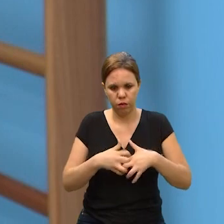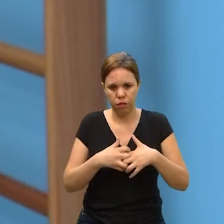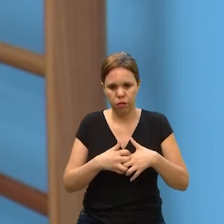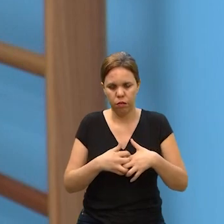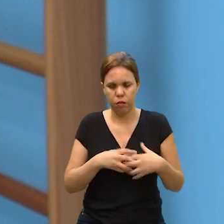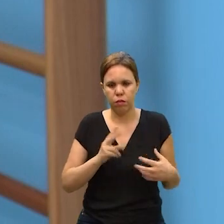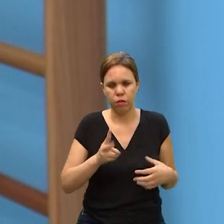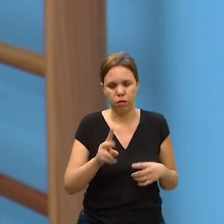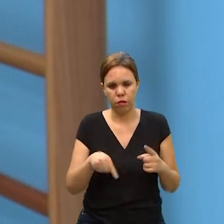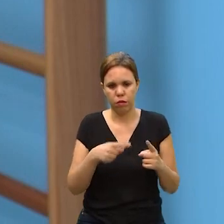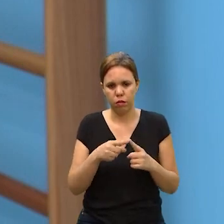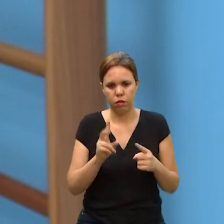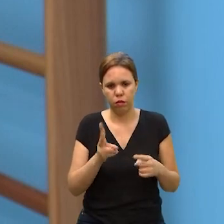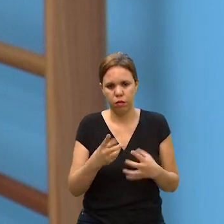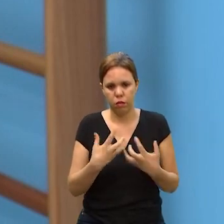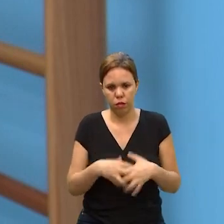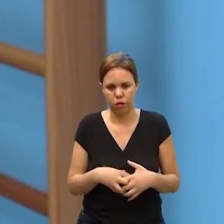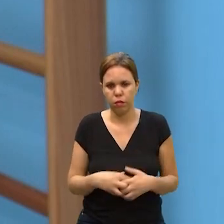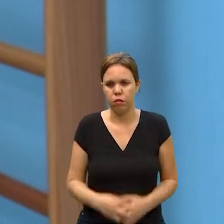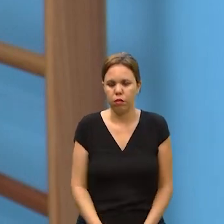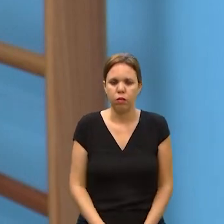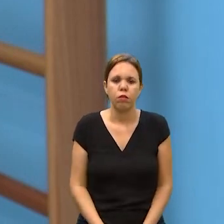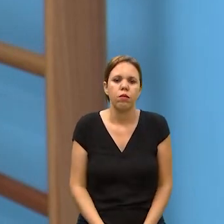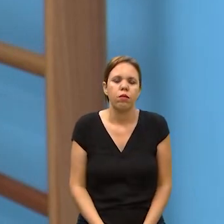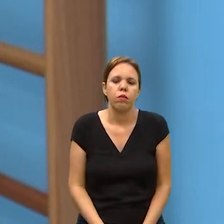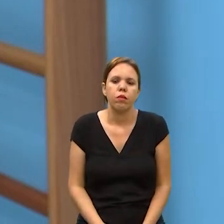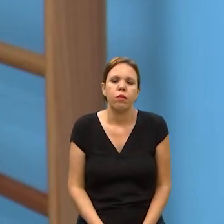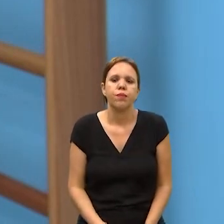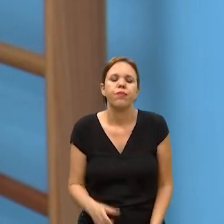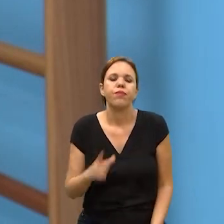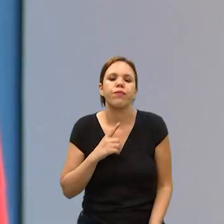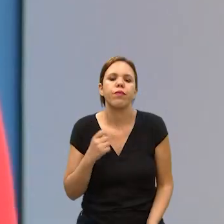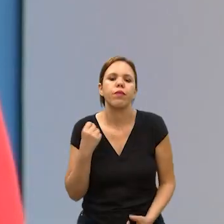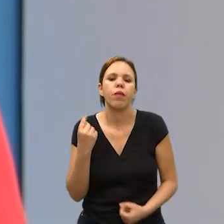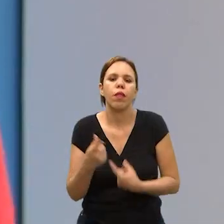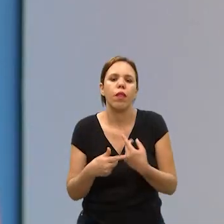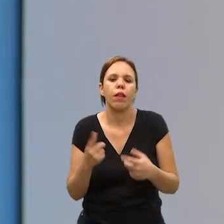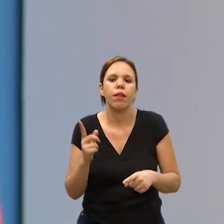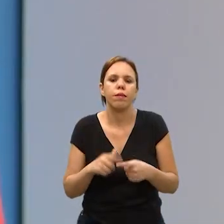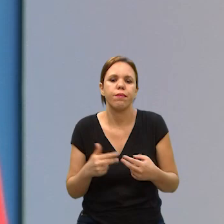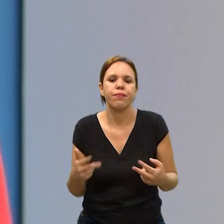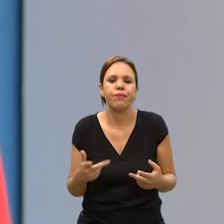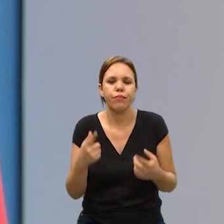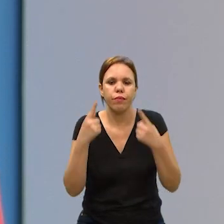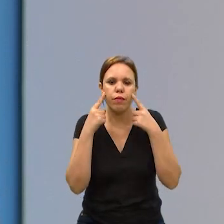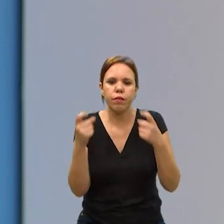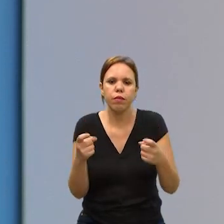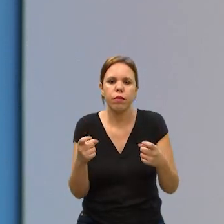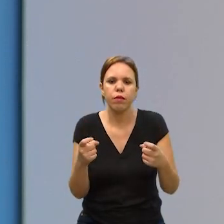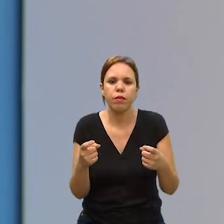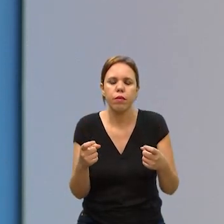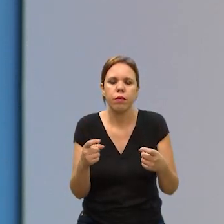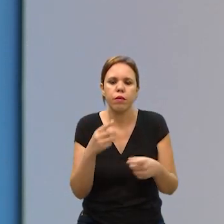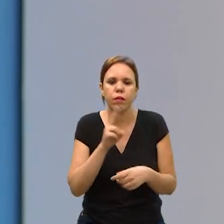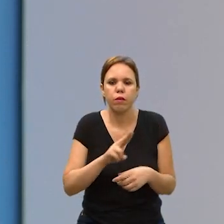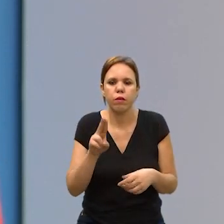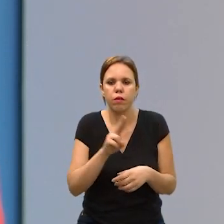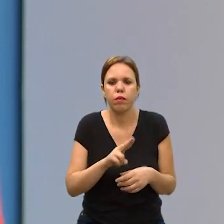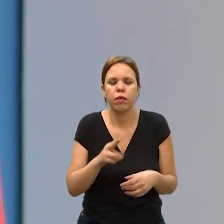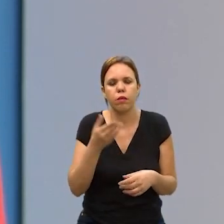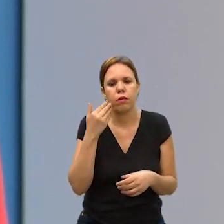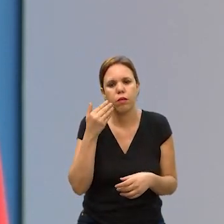que ela consiga ganhar funcionalidade. Nosso objetivo é sempre função. Tem alguns equipamentos que são mais